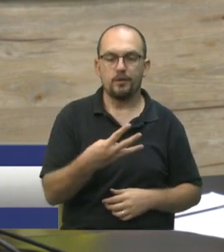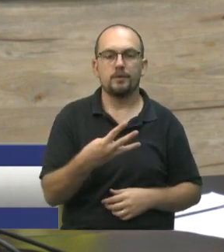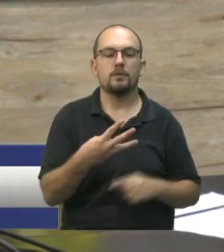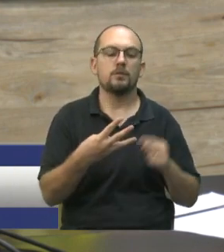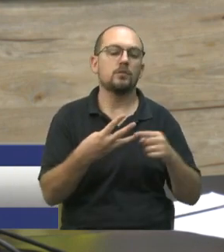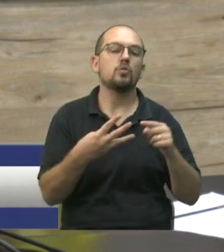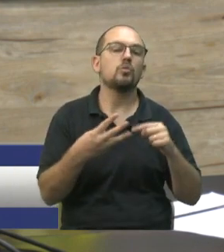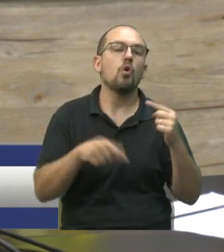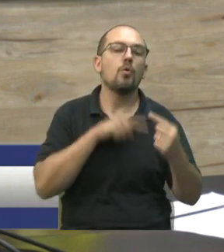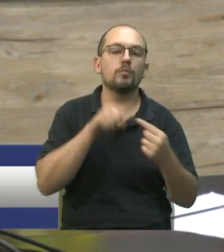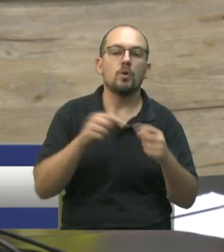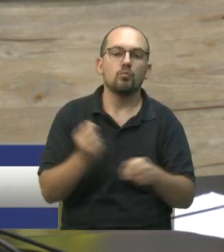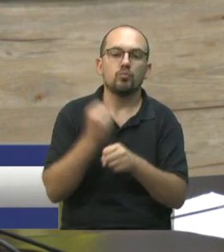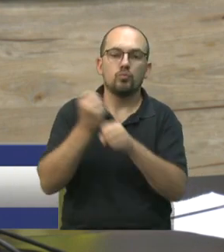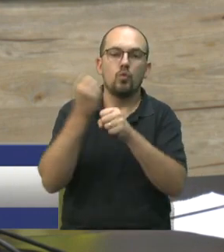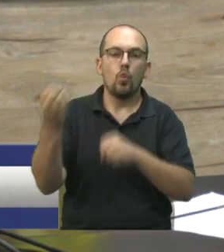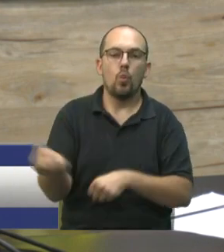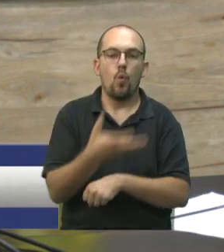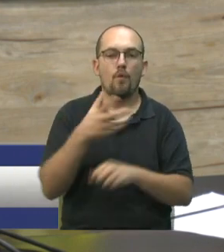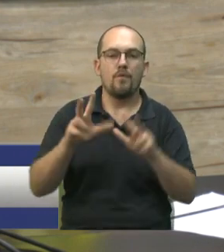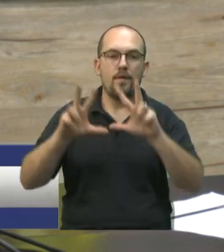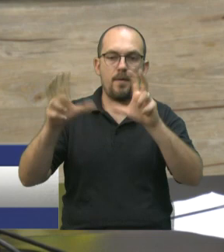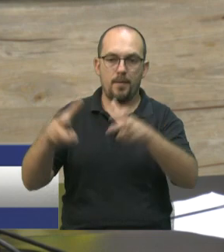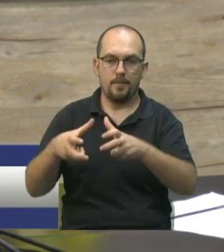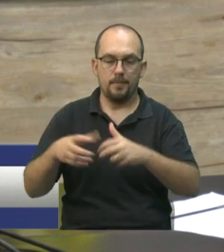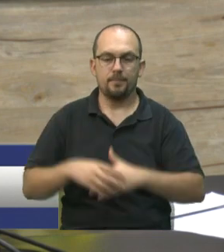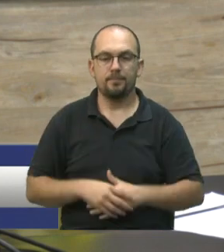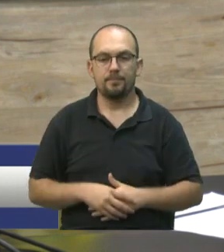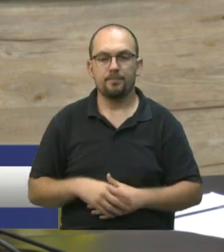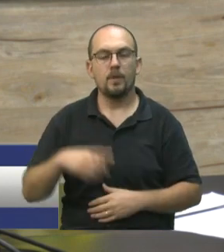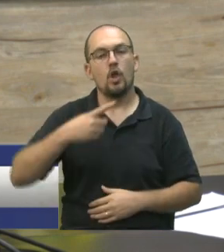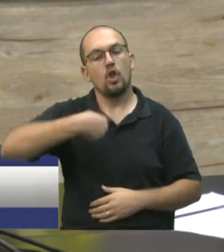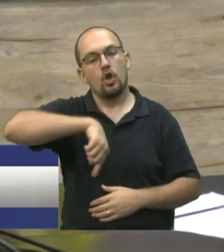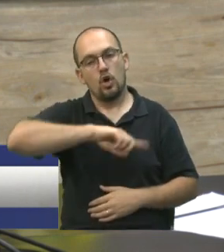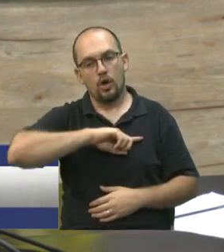já a construção da nova Câmara Municipal. Nós